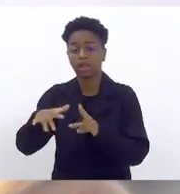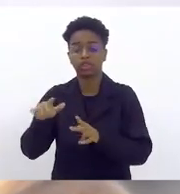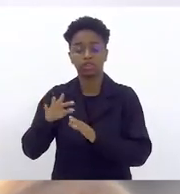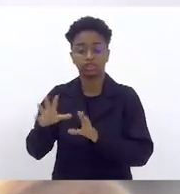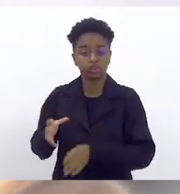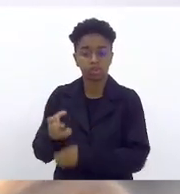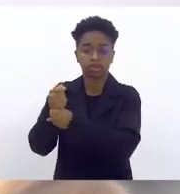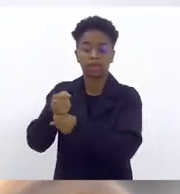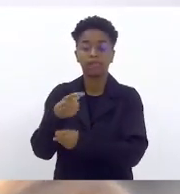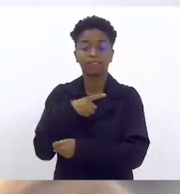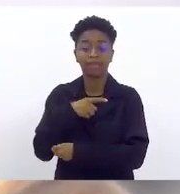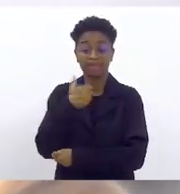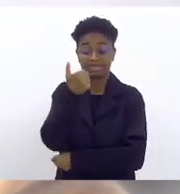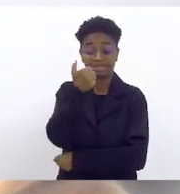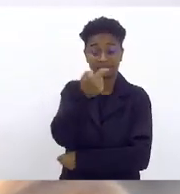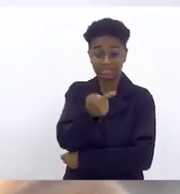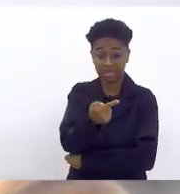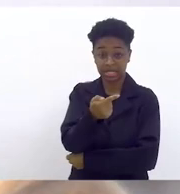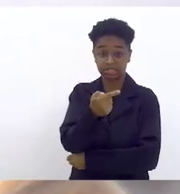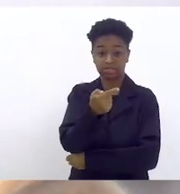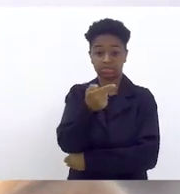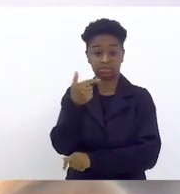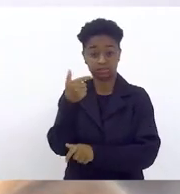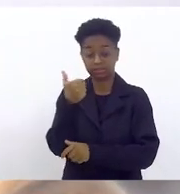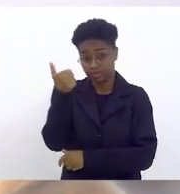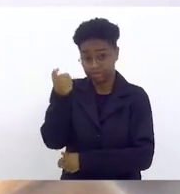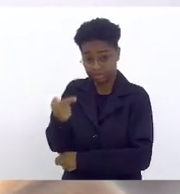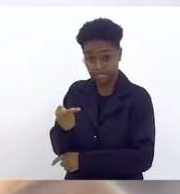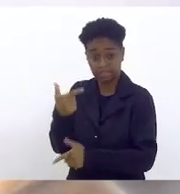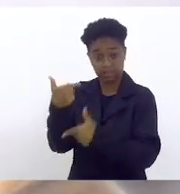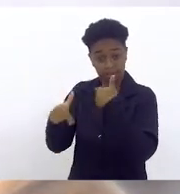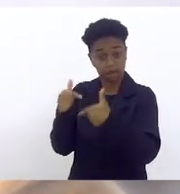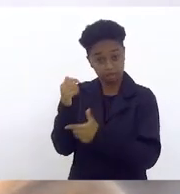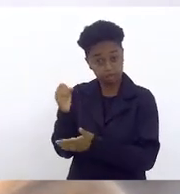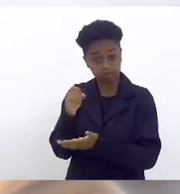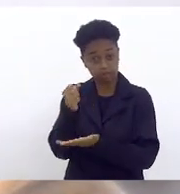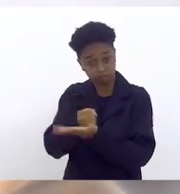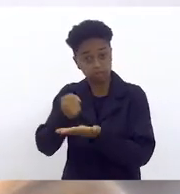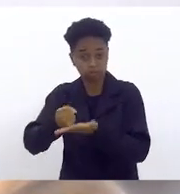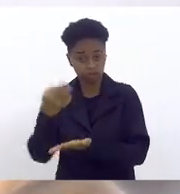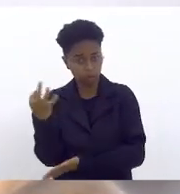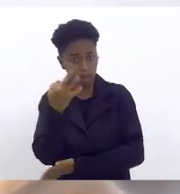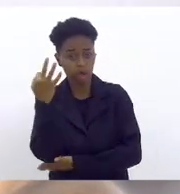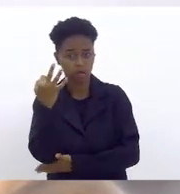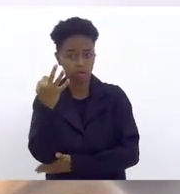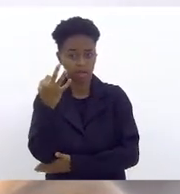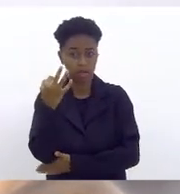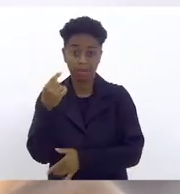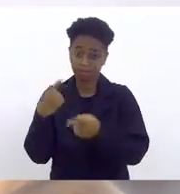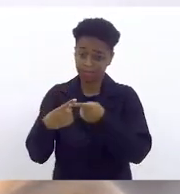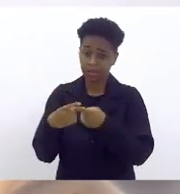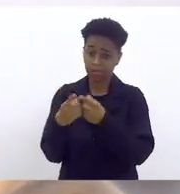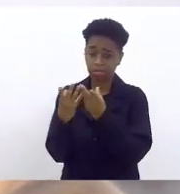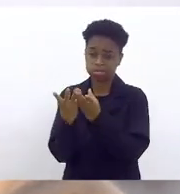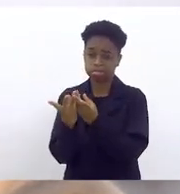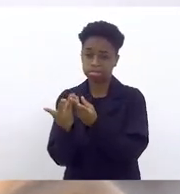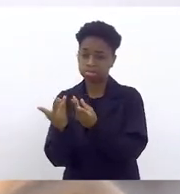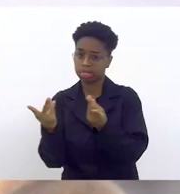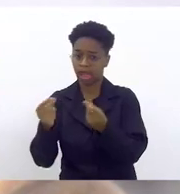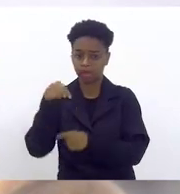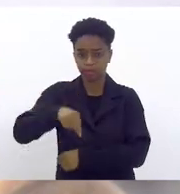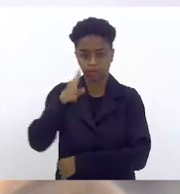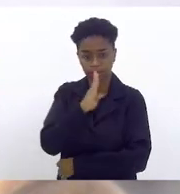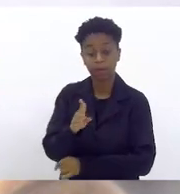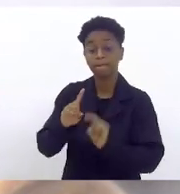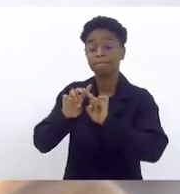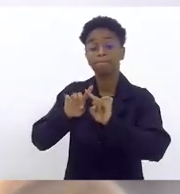17 empregos formais gerados e emprego mais de carteira assinada O que é uma realidade que tem que se escasseado no Brasil mas